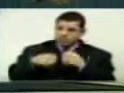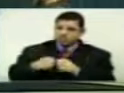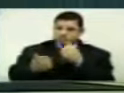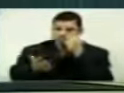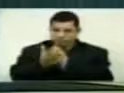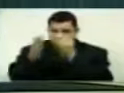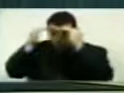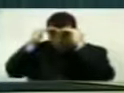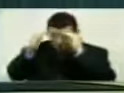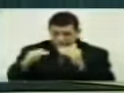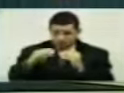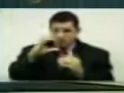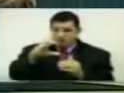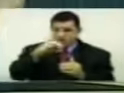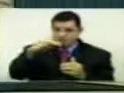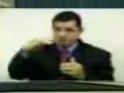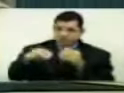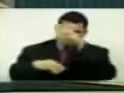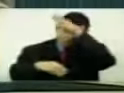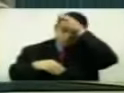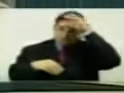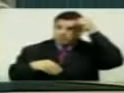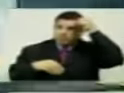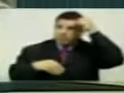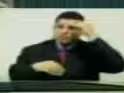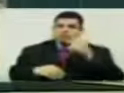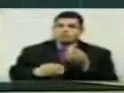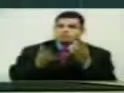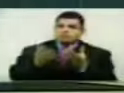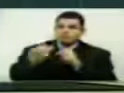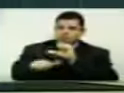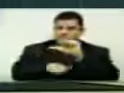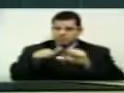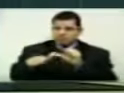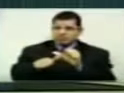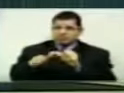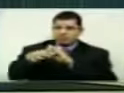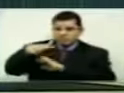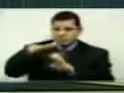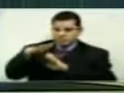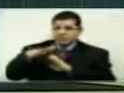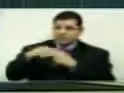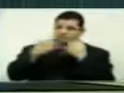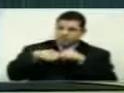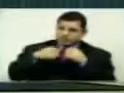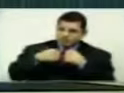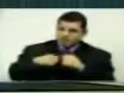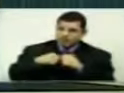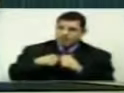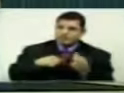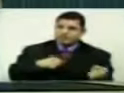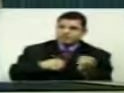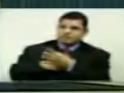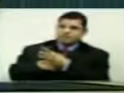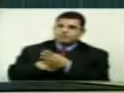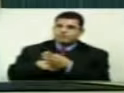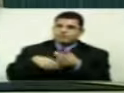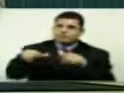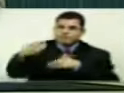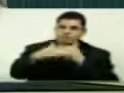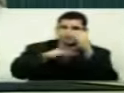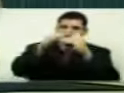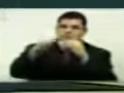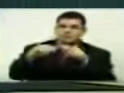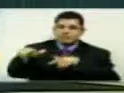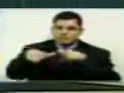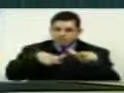de autorização da Câmara Municipal de Manaus. Para trocar a empresa, precisaria de um novo